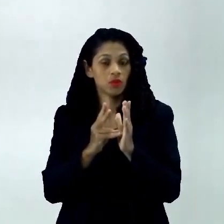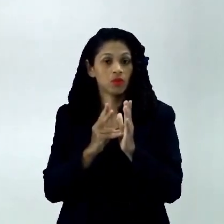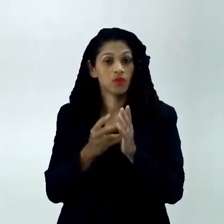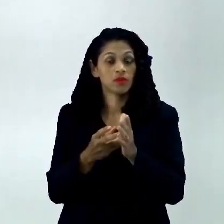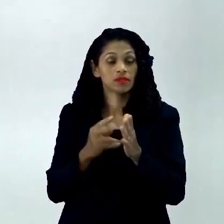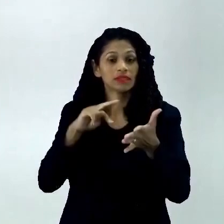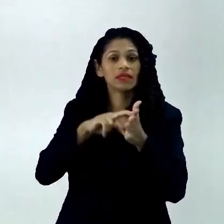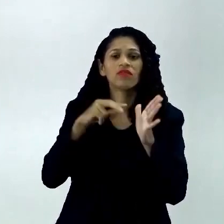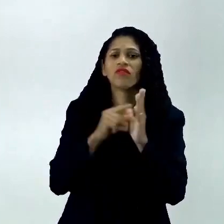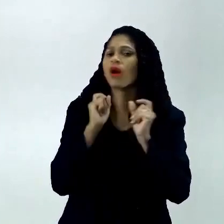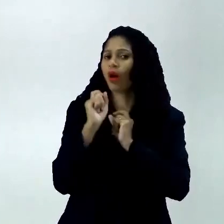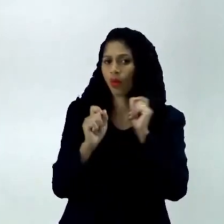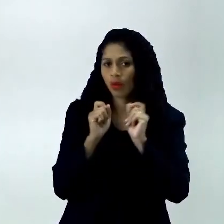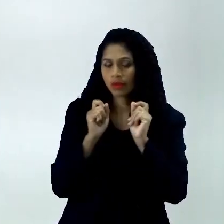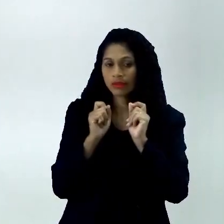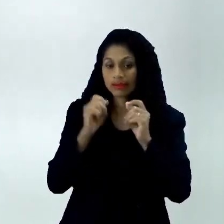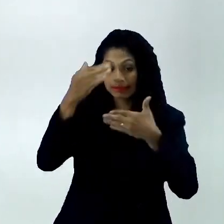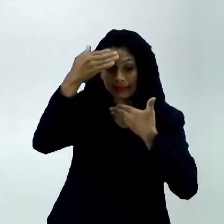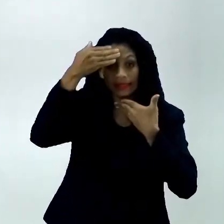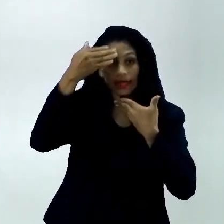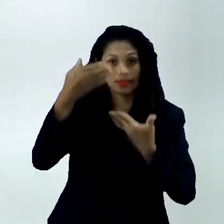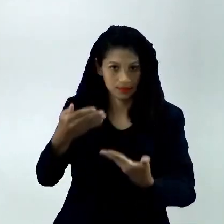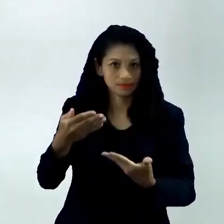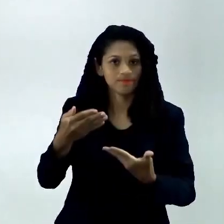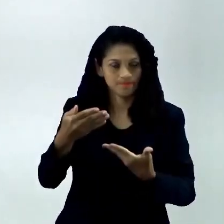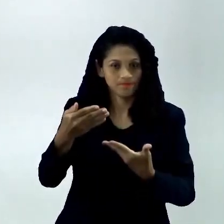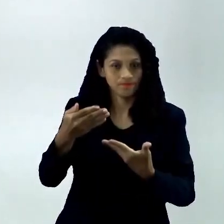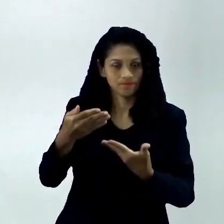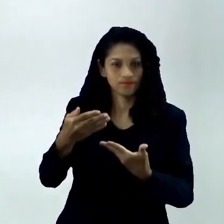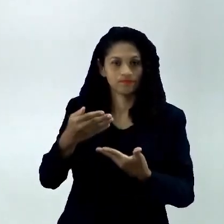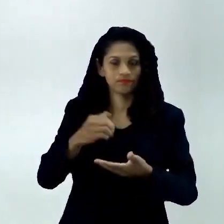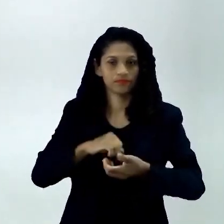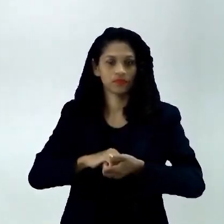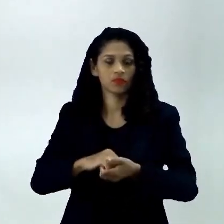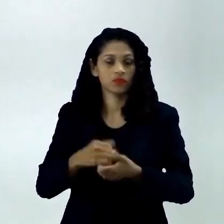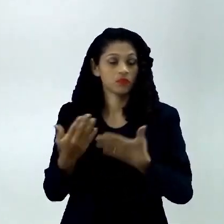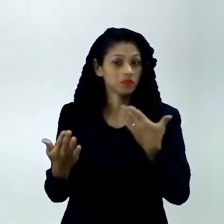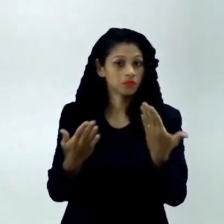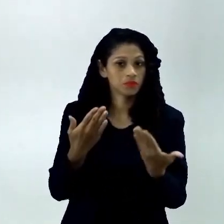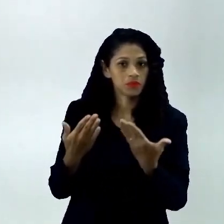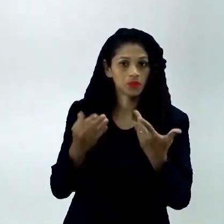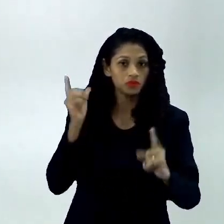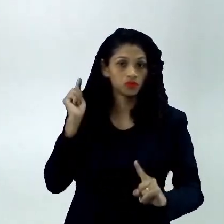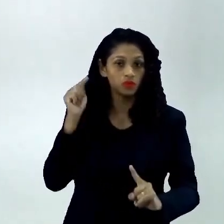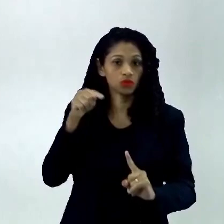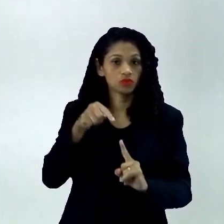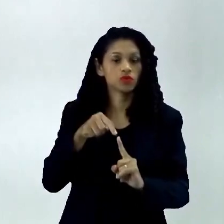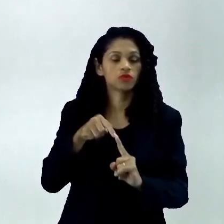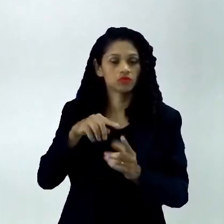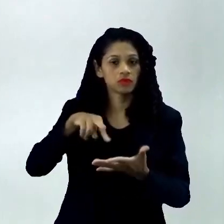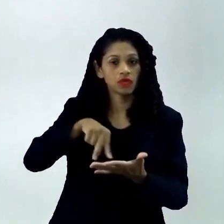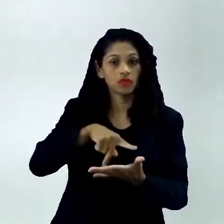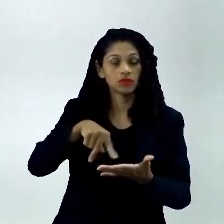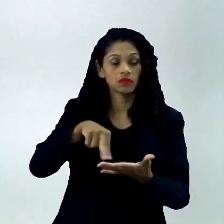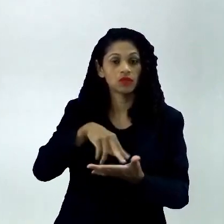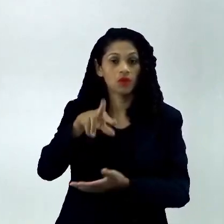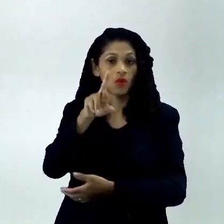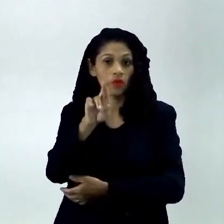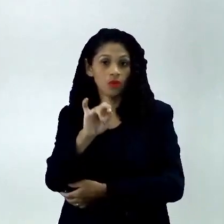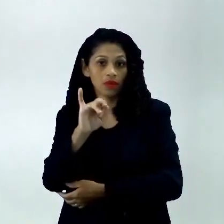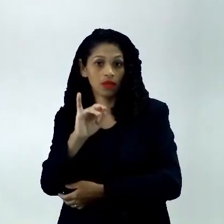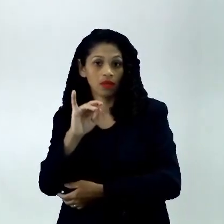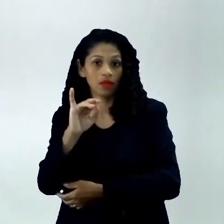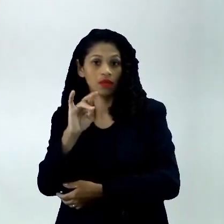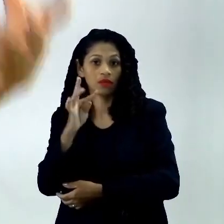porque choveu. E quando ir para chover, a depender da dinâmica, a depender do objetivo, a dança vai ser um ritual,